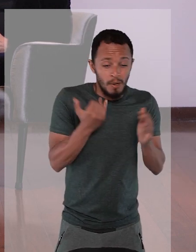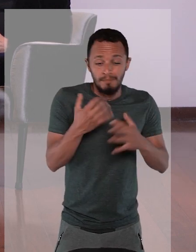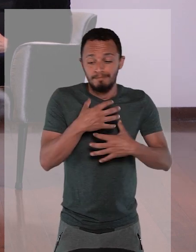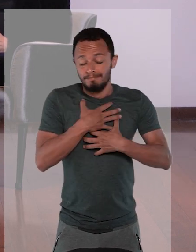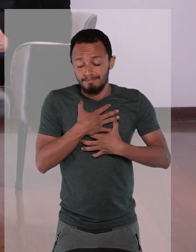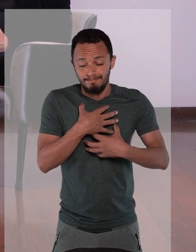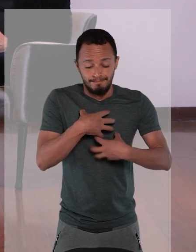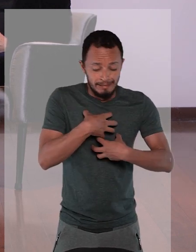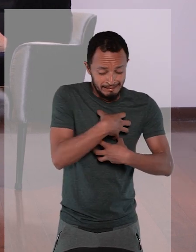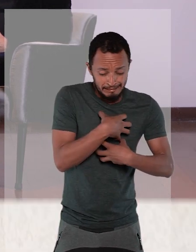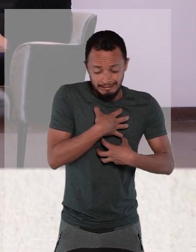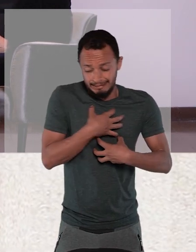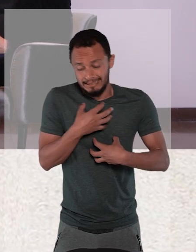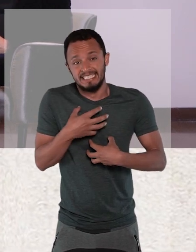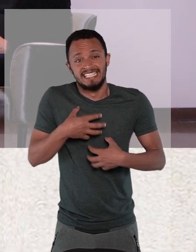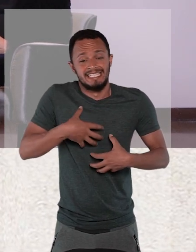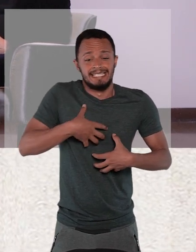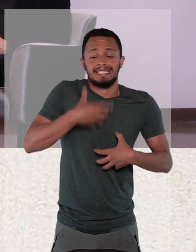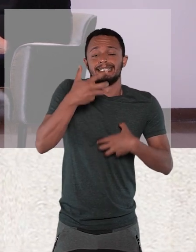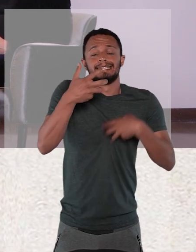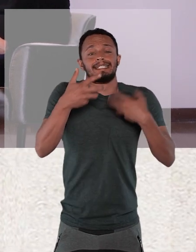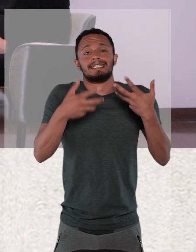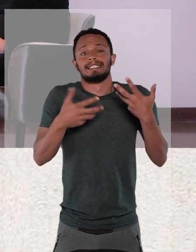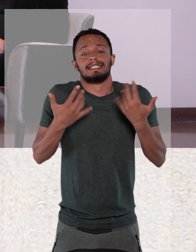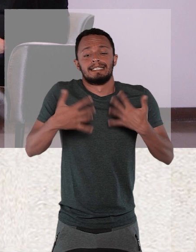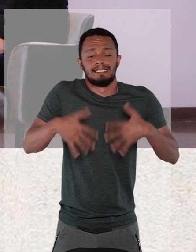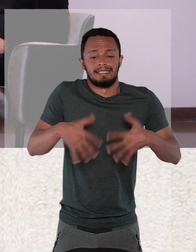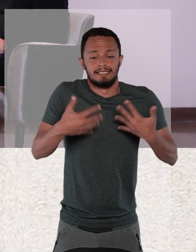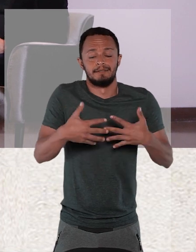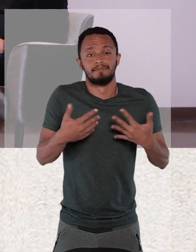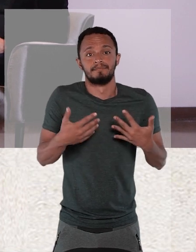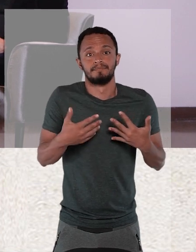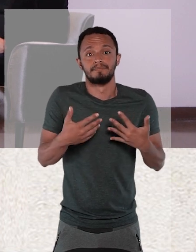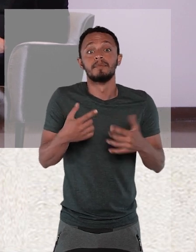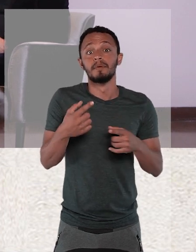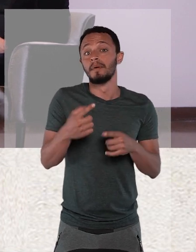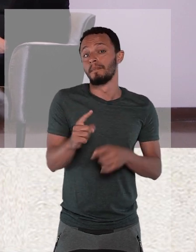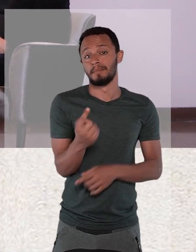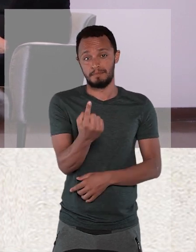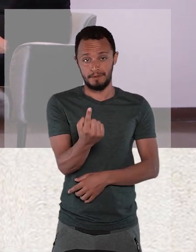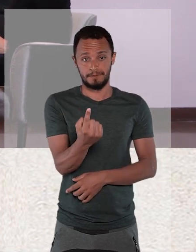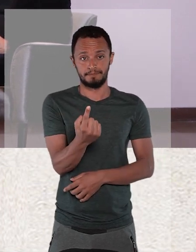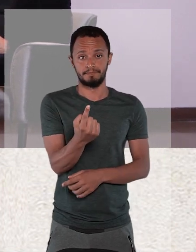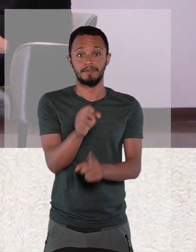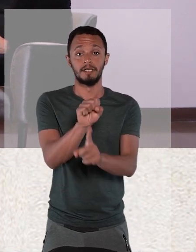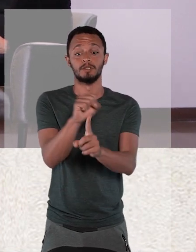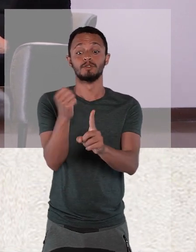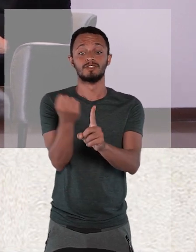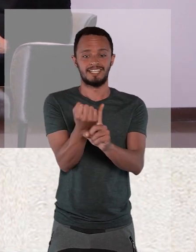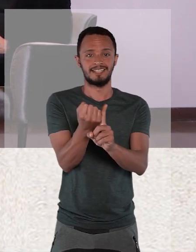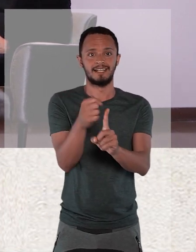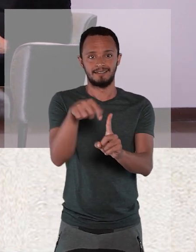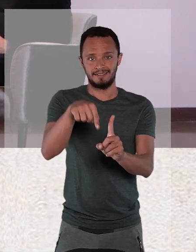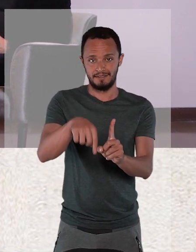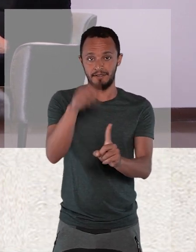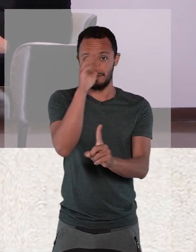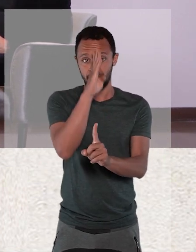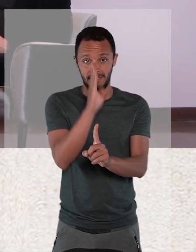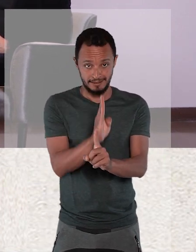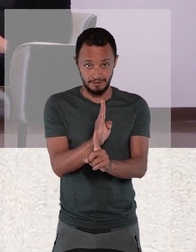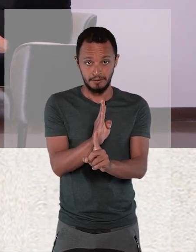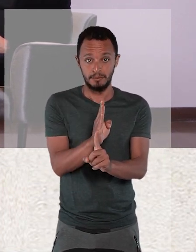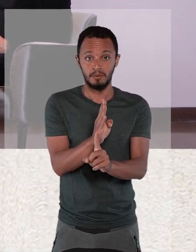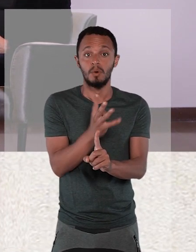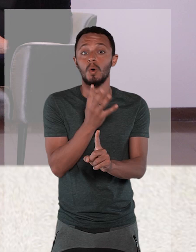de cicatrizes, né? O primeiro deles é que a sociedade civil brasileira nos conhece. Ela viu